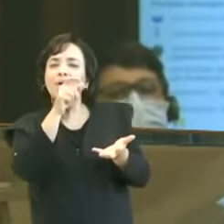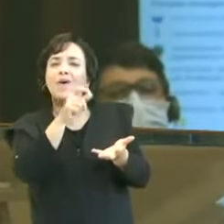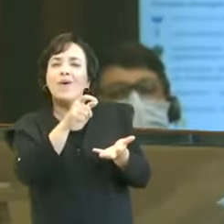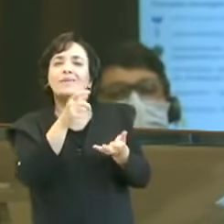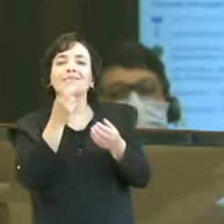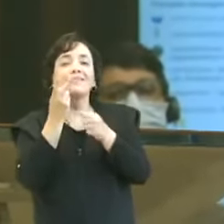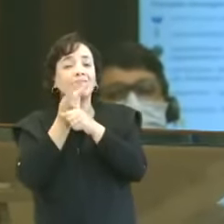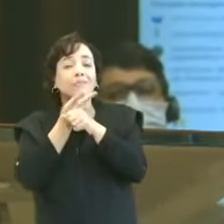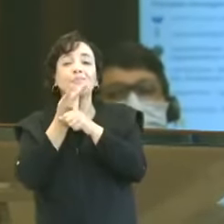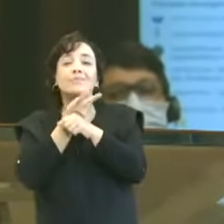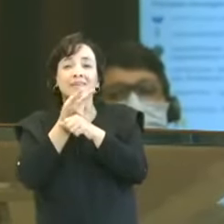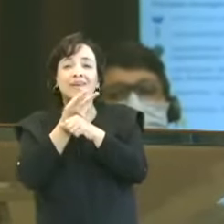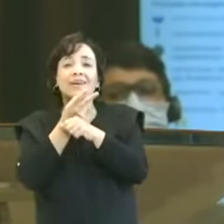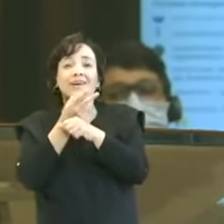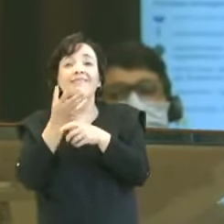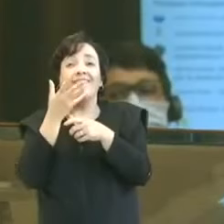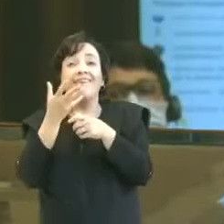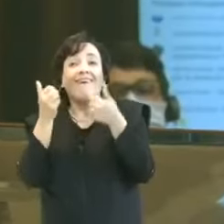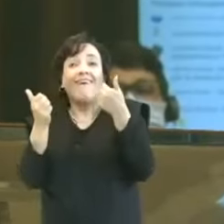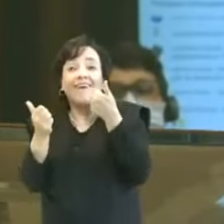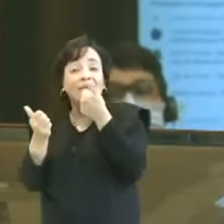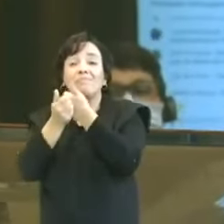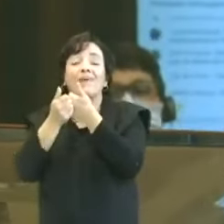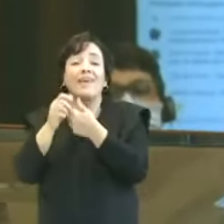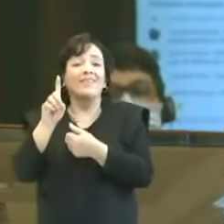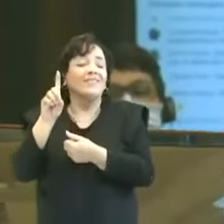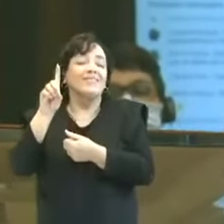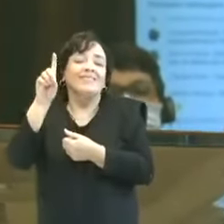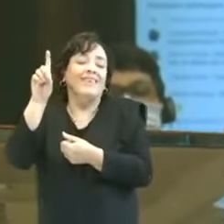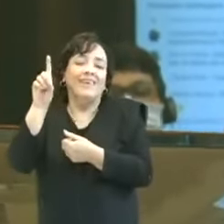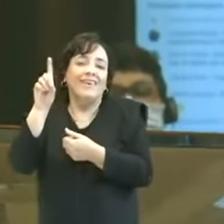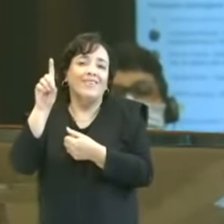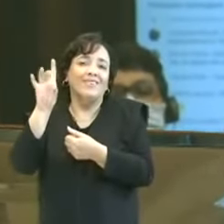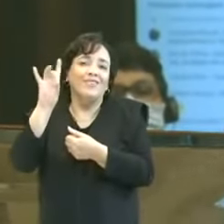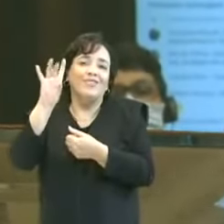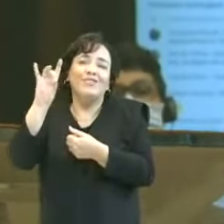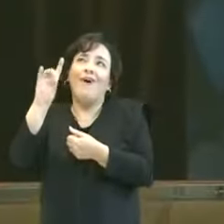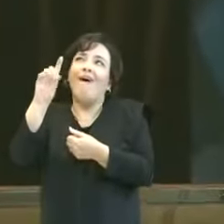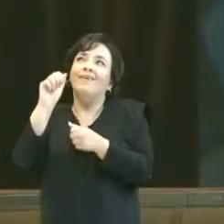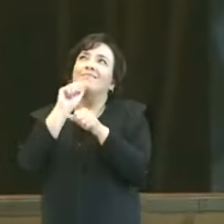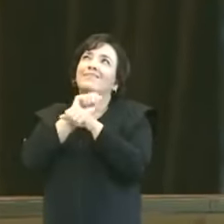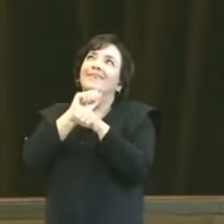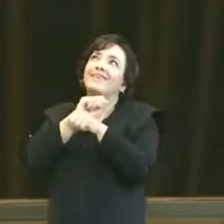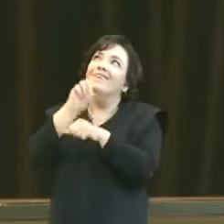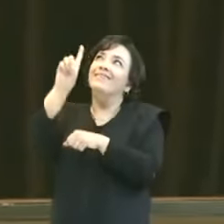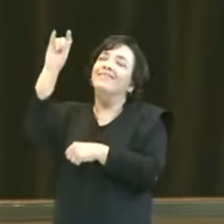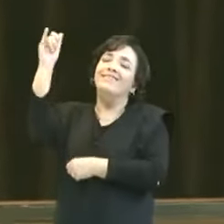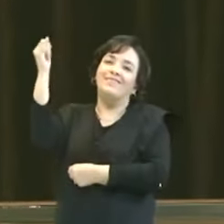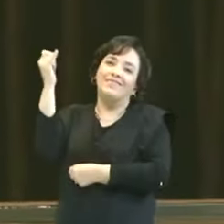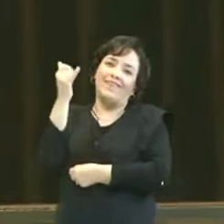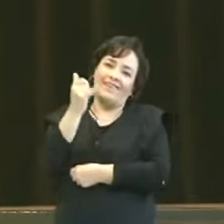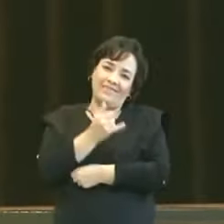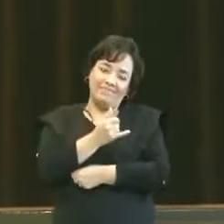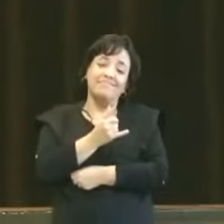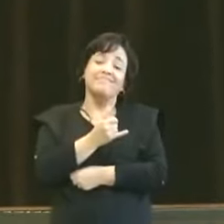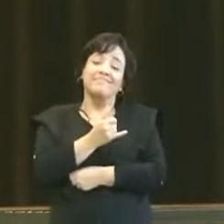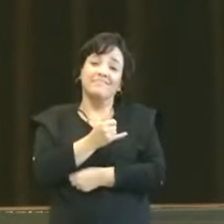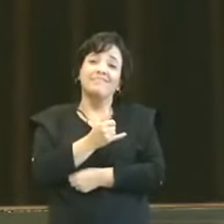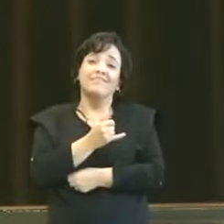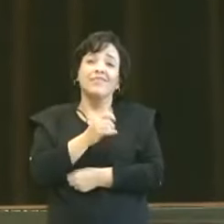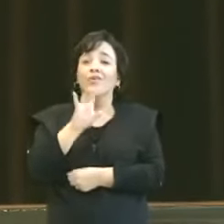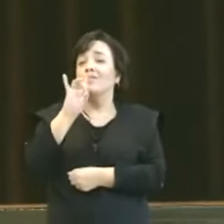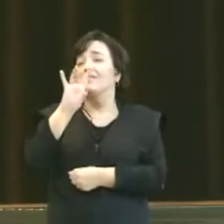se precisar deitar no chão, fico ali deitadinhos. Eu só quero ouvir a tua voz. Eu